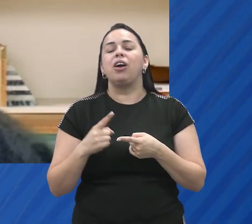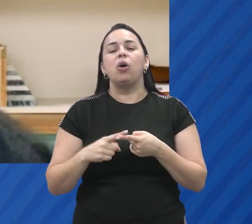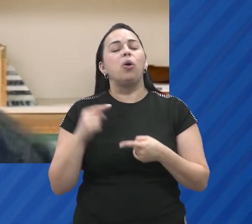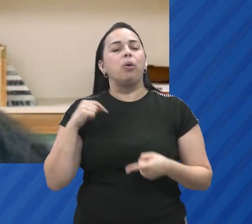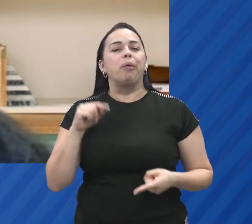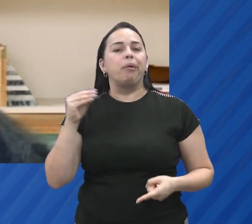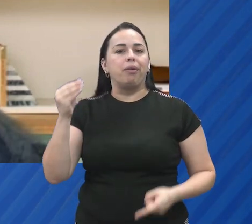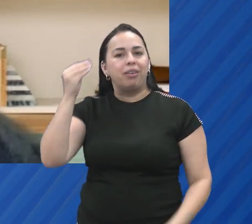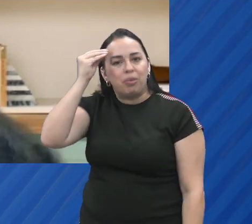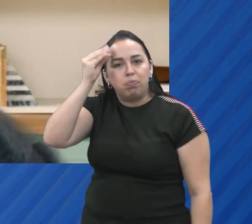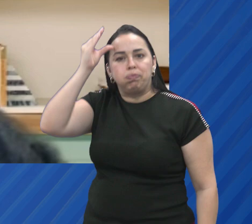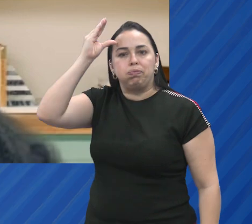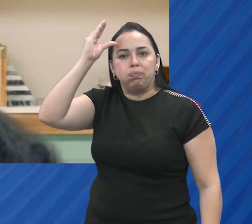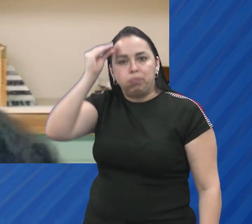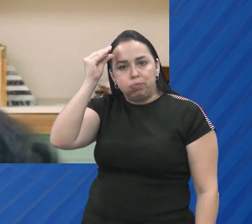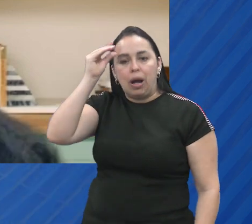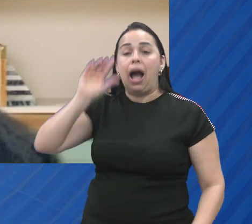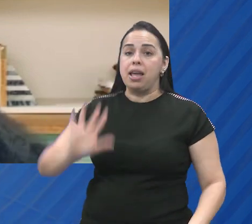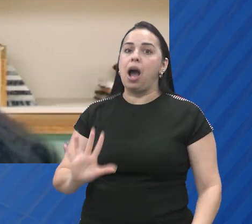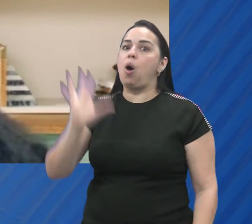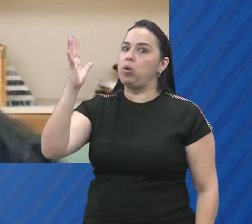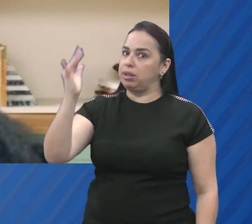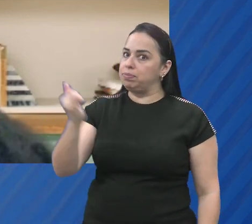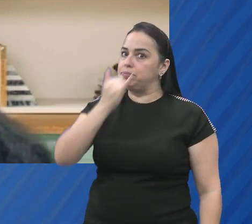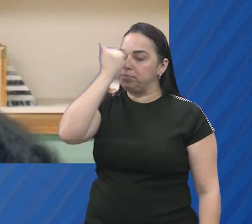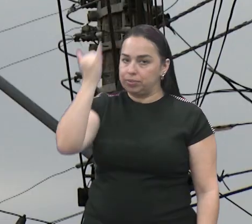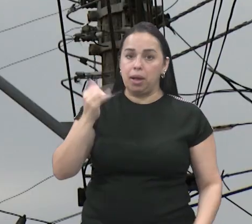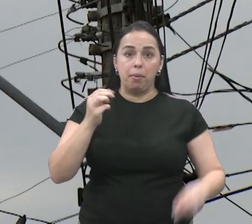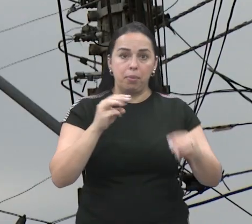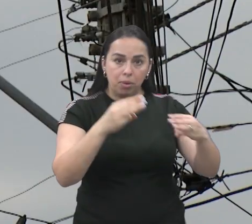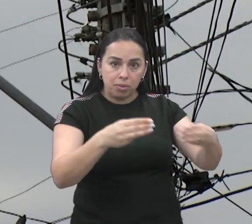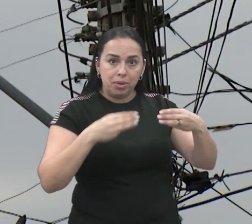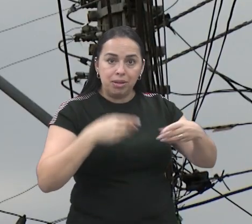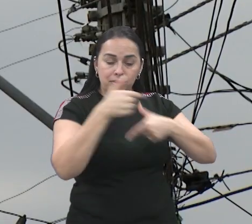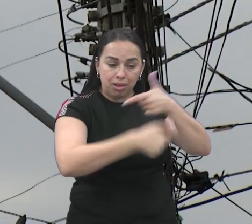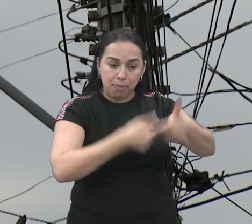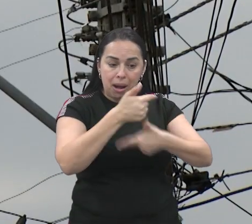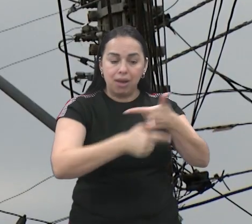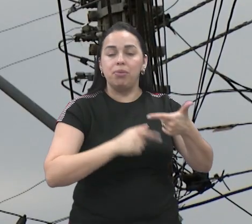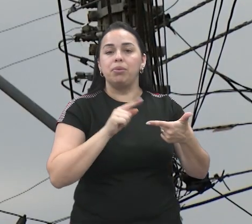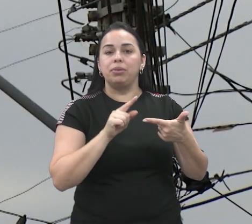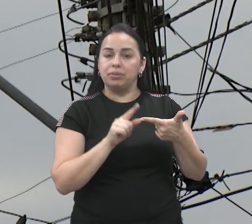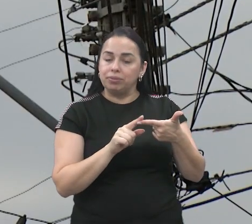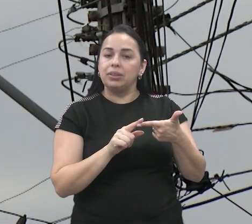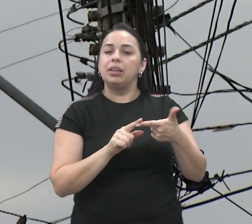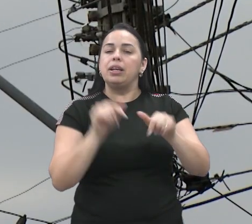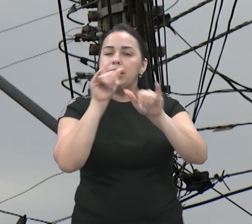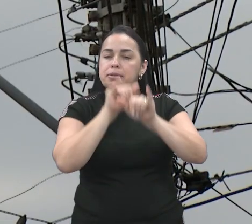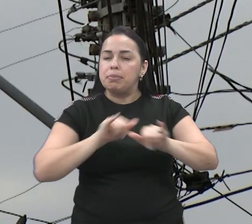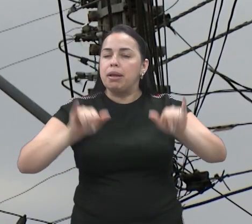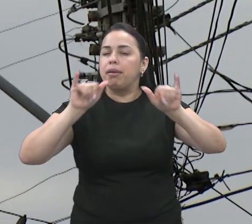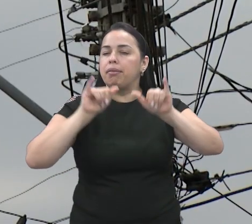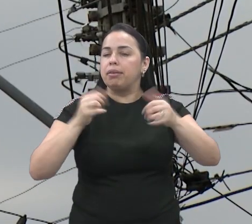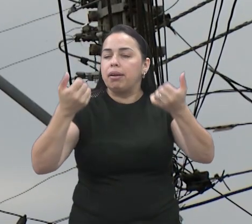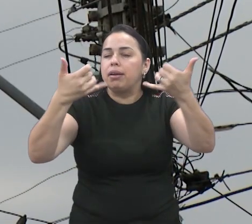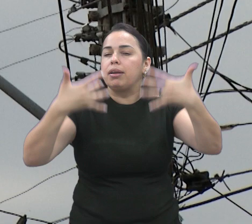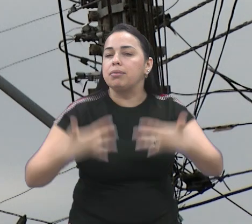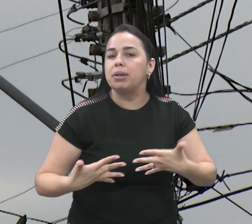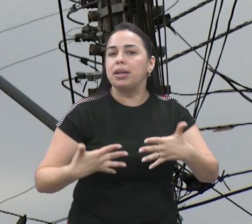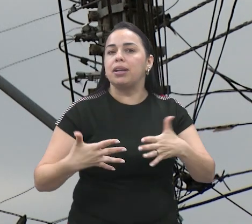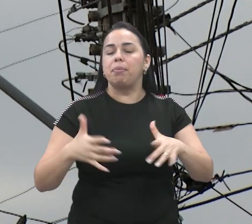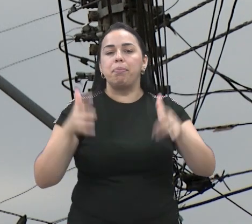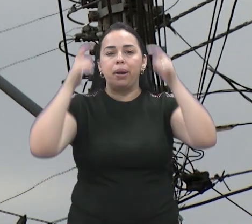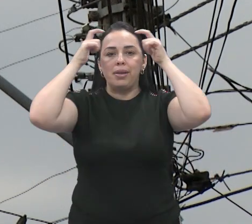conhecimento vai acarretar a tendência de ter mais acidentes. O Ministério do Trabalho e Emprego estabelece os requisitos mínimos